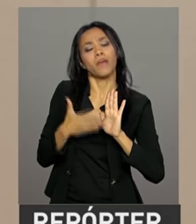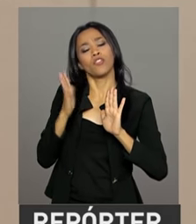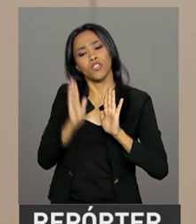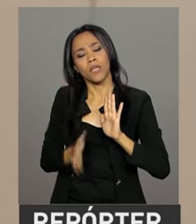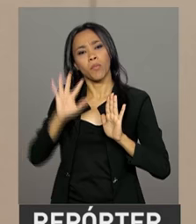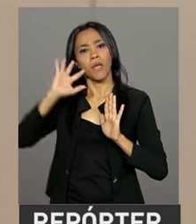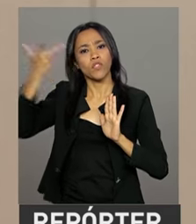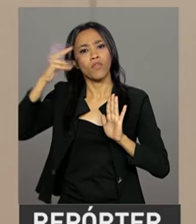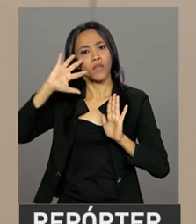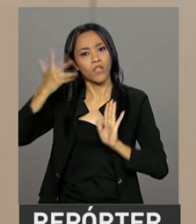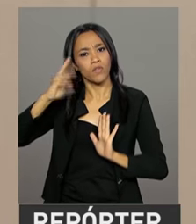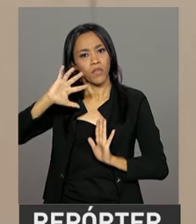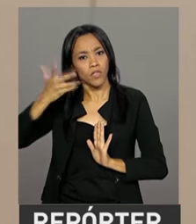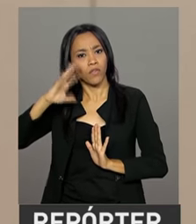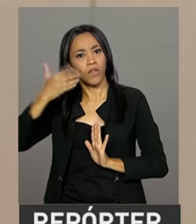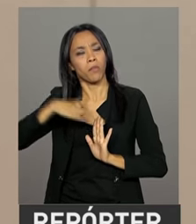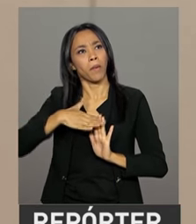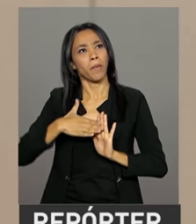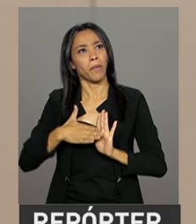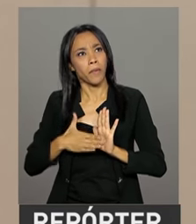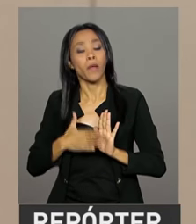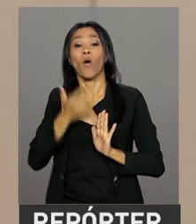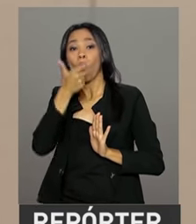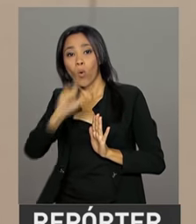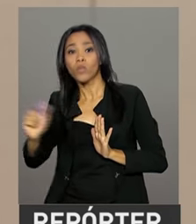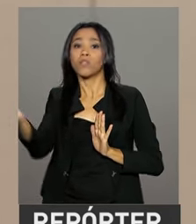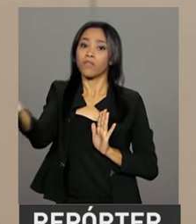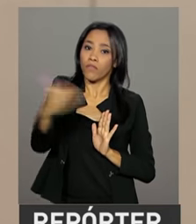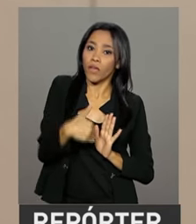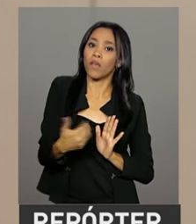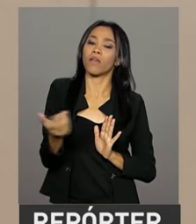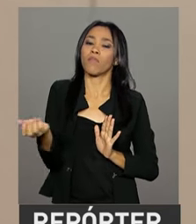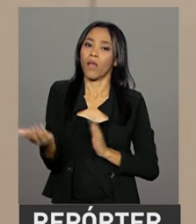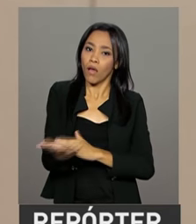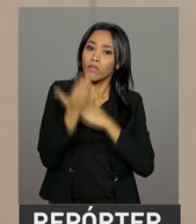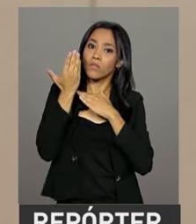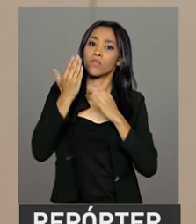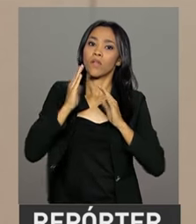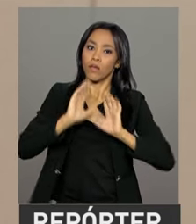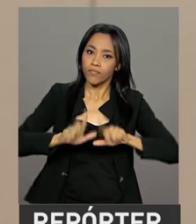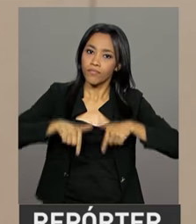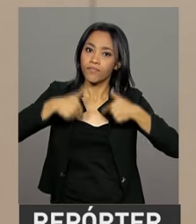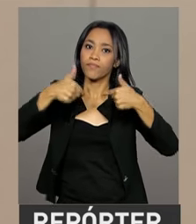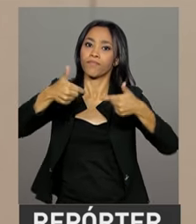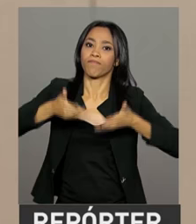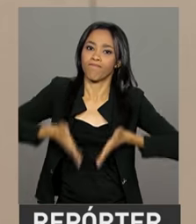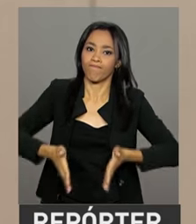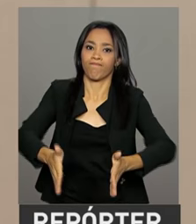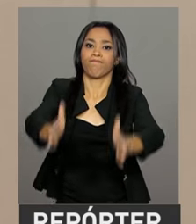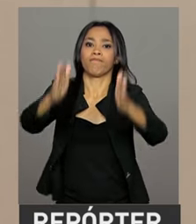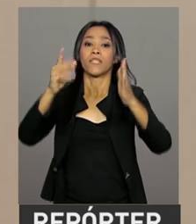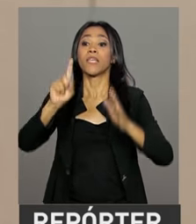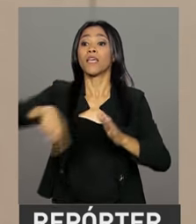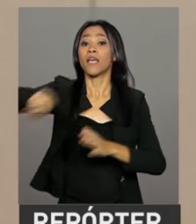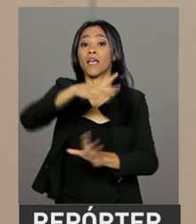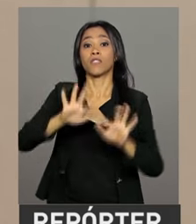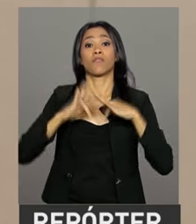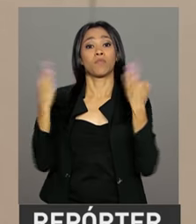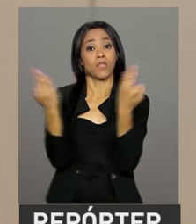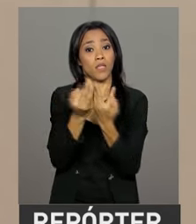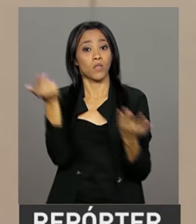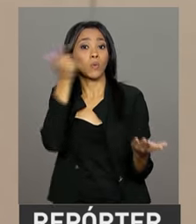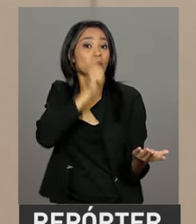tomadas e outras com certeza virão de modo a abrir espaço para que as famílias voltem